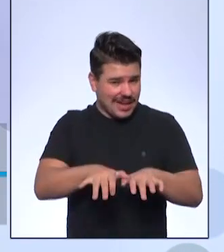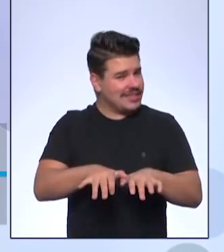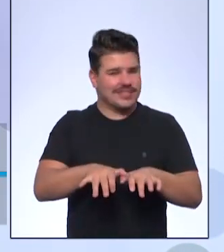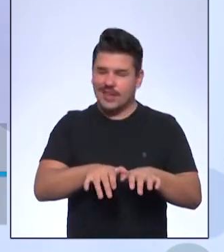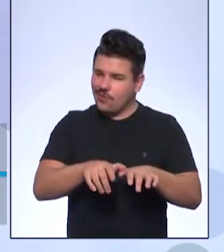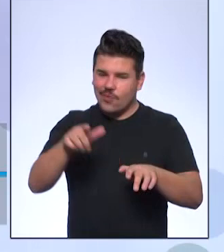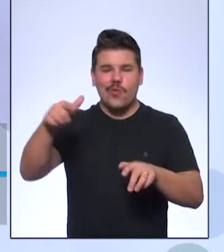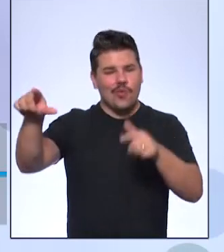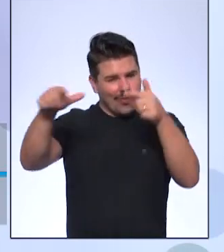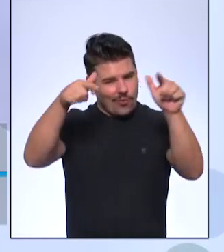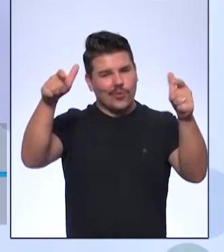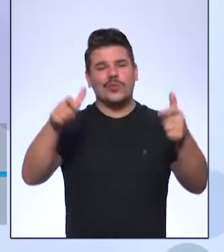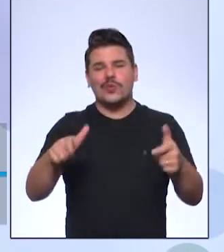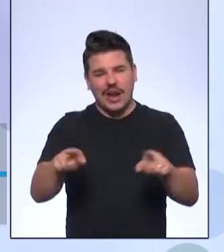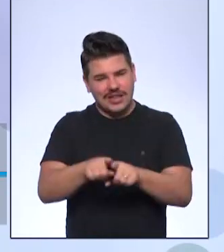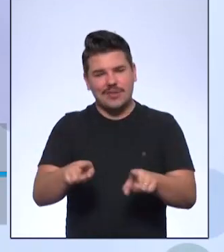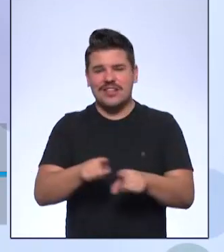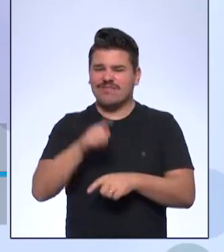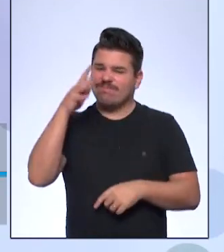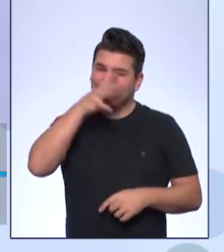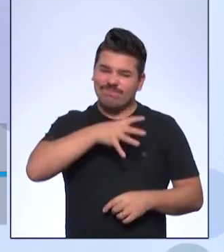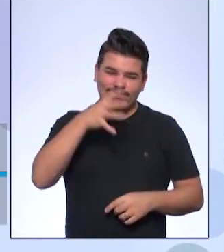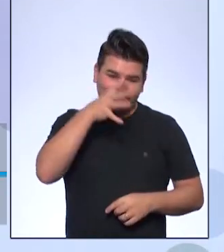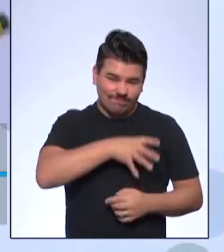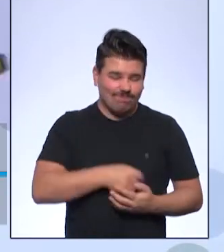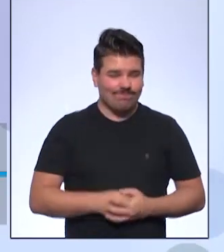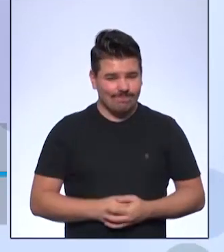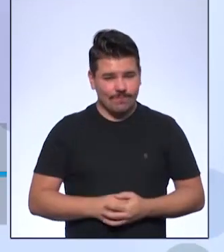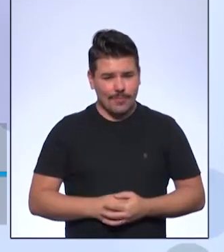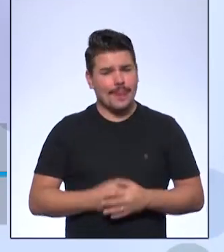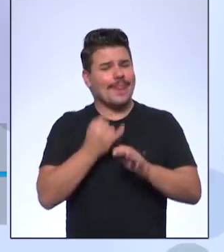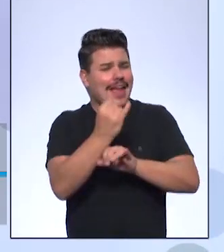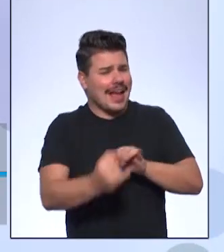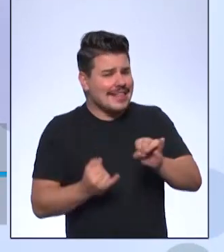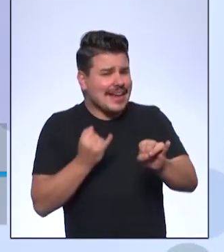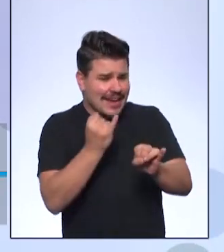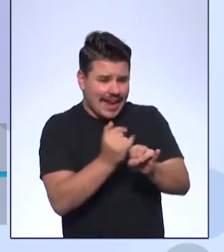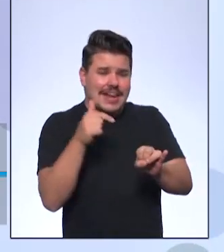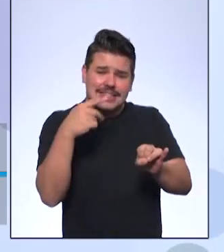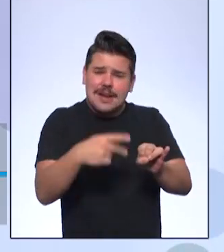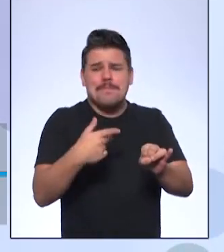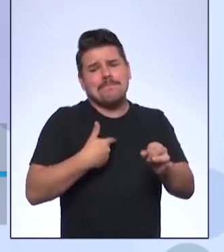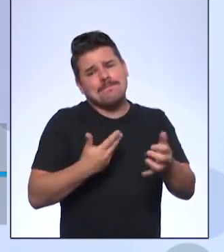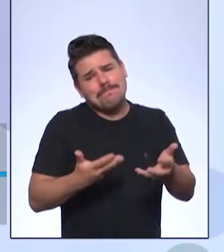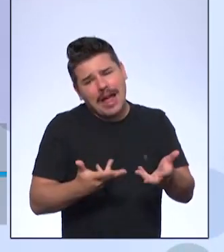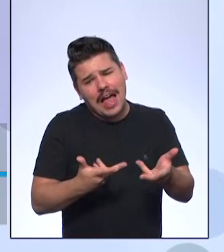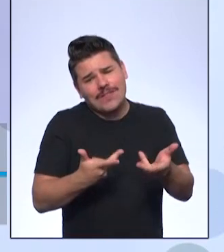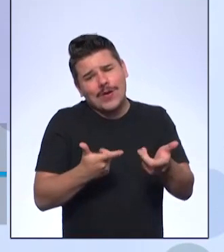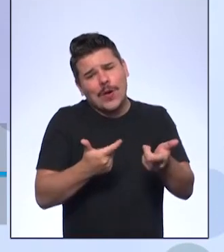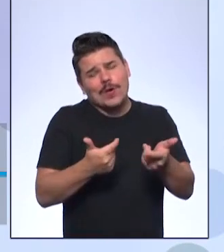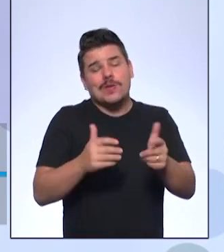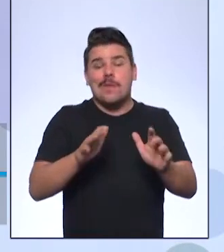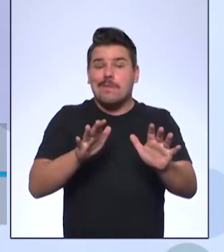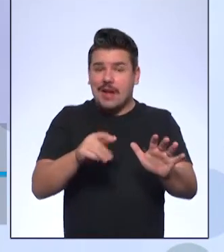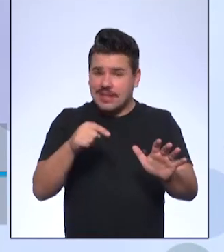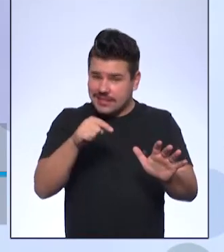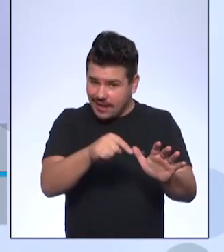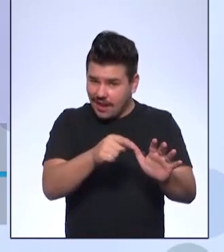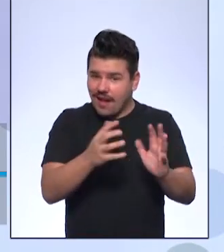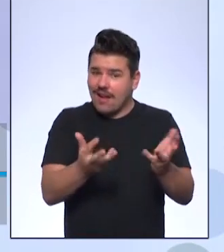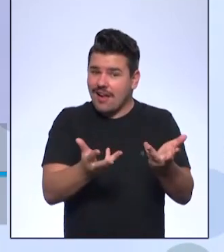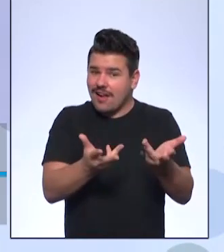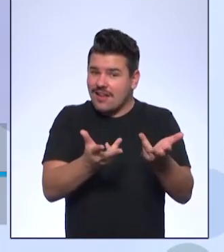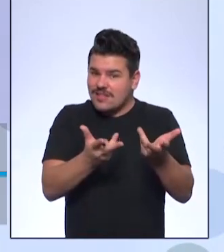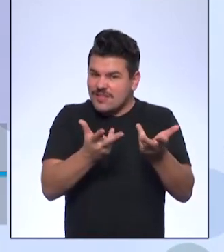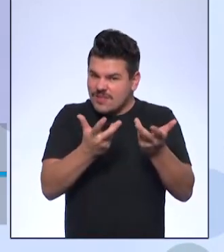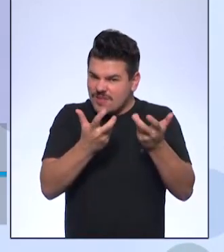para vocês a questão de que a internet ela funciona de maneira maravilhosa, mas ela também pode servir como algo contra nós